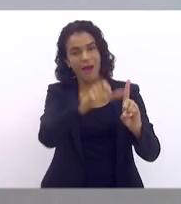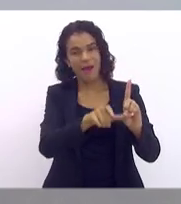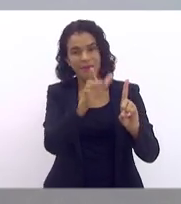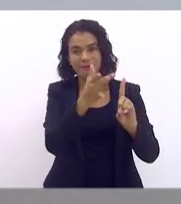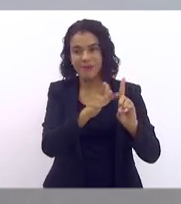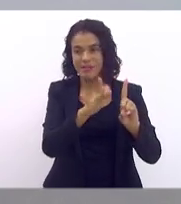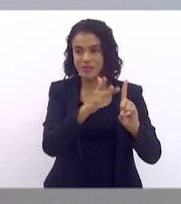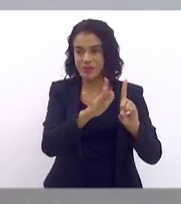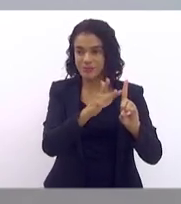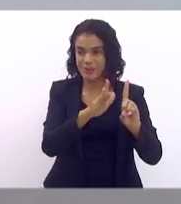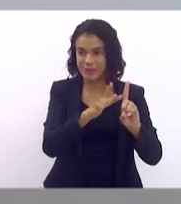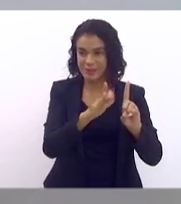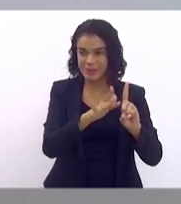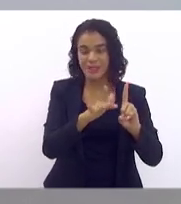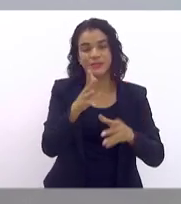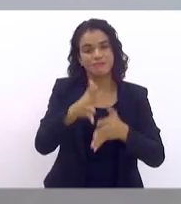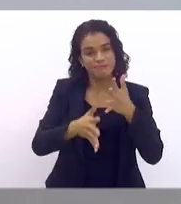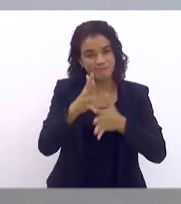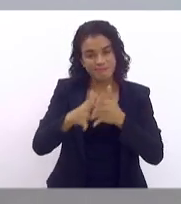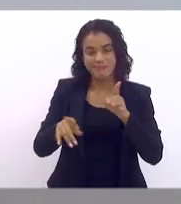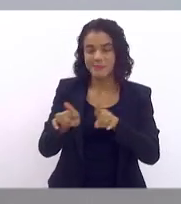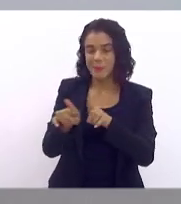atrapalha na prevenção e no atendimento.